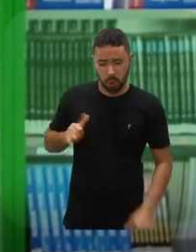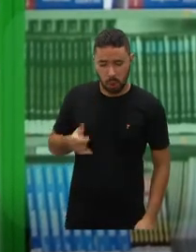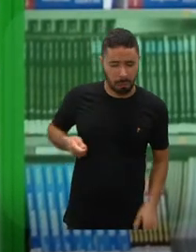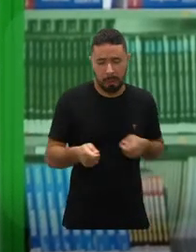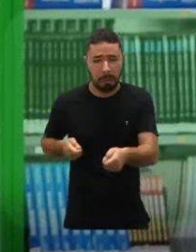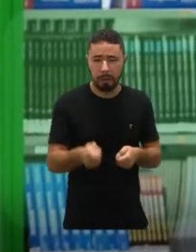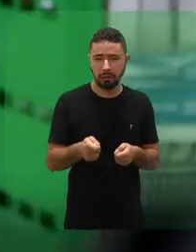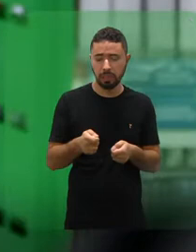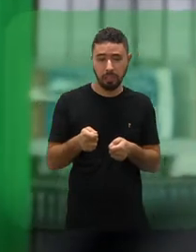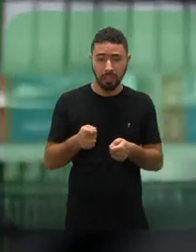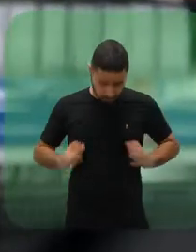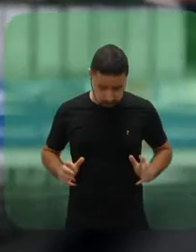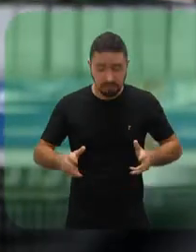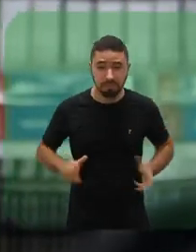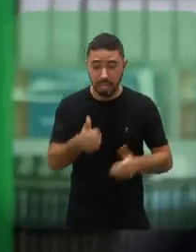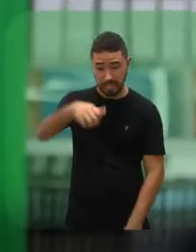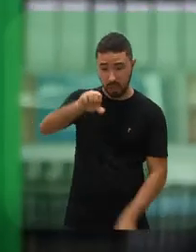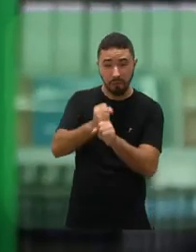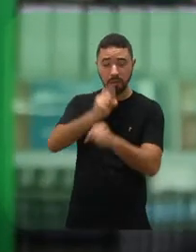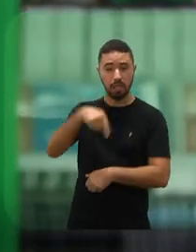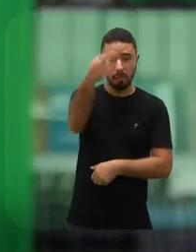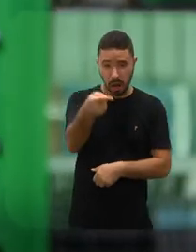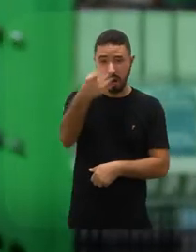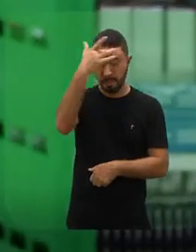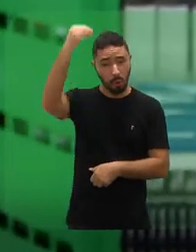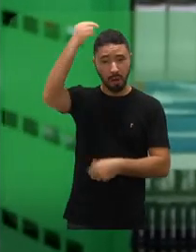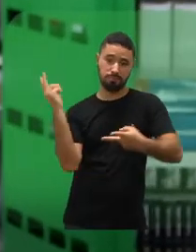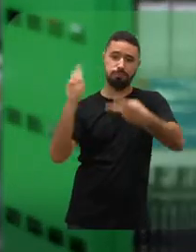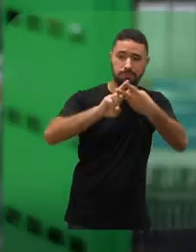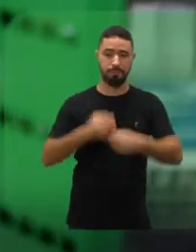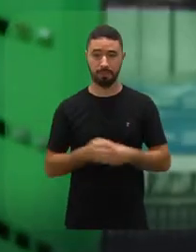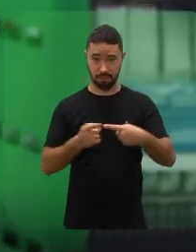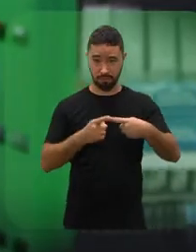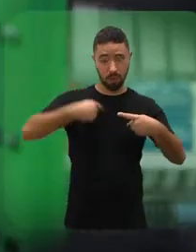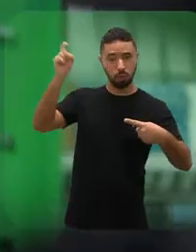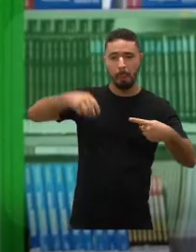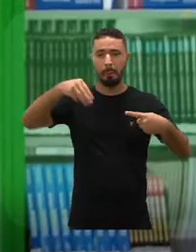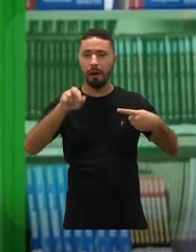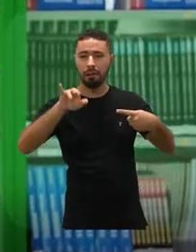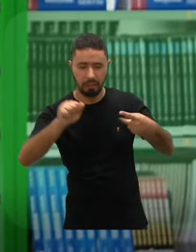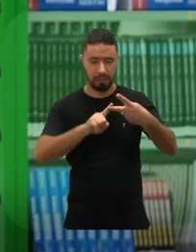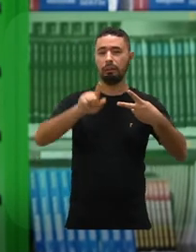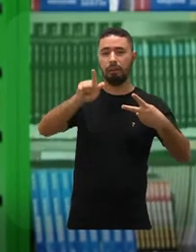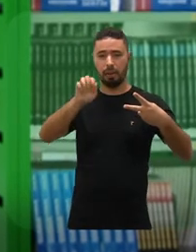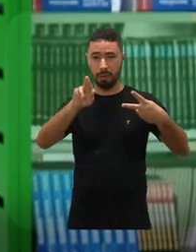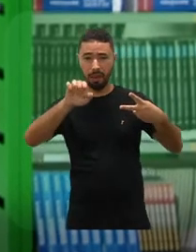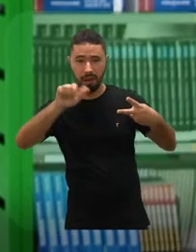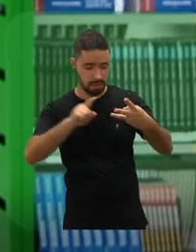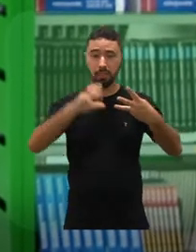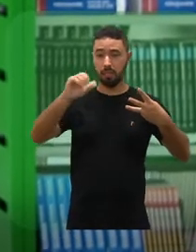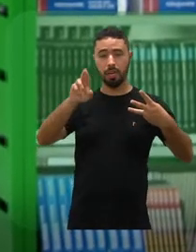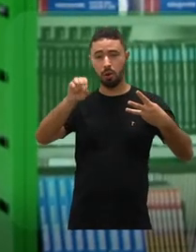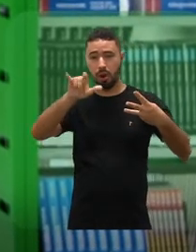Penha, que foi baleada, eletrocutada e jogada em uma cadeira de rodas e só 19 anos depois é que o culpado foi pra cadeia. Eu sou as Marias, as Carolinas,